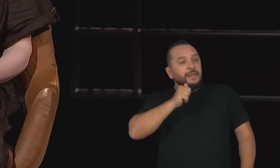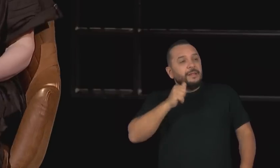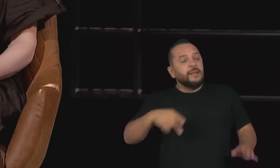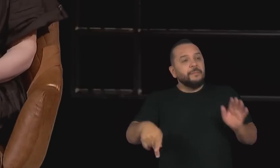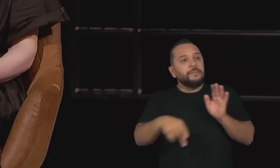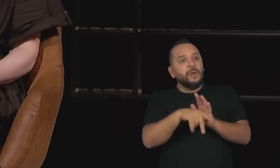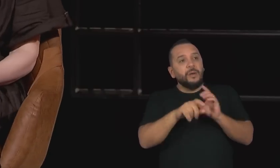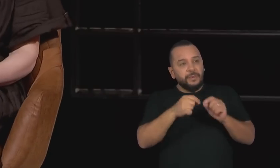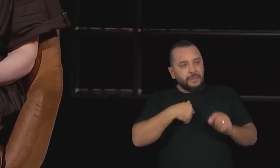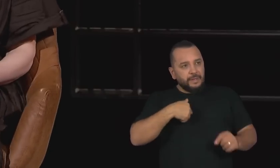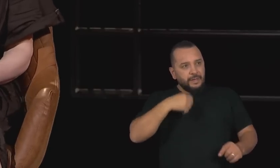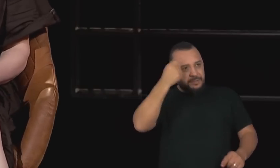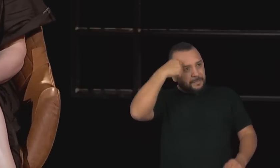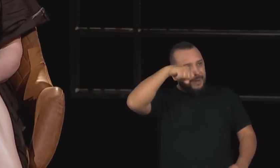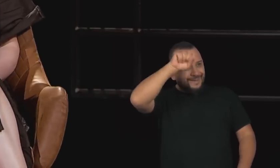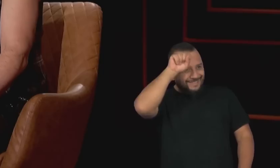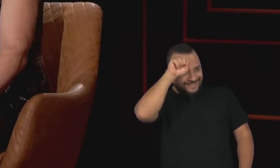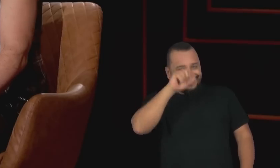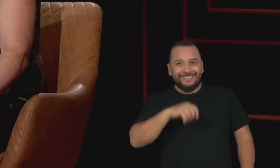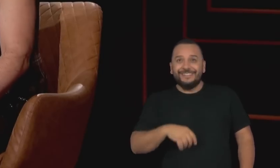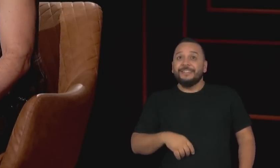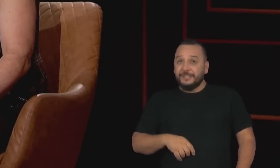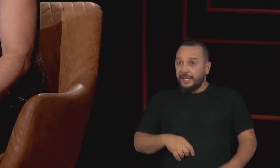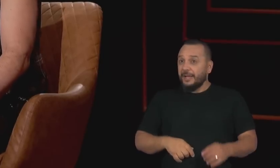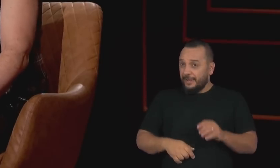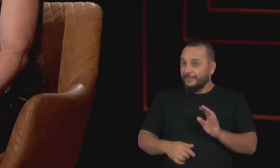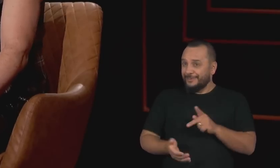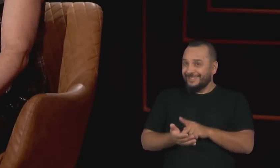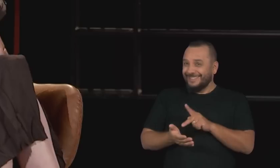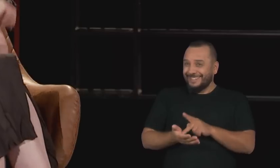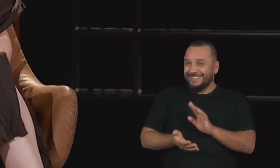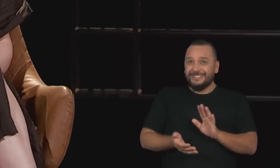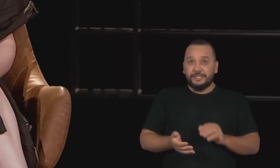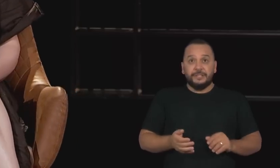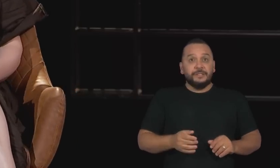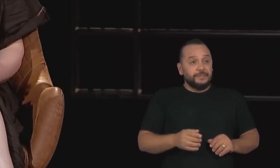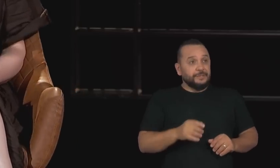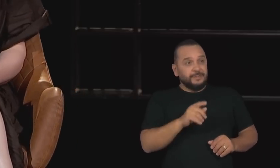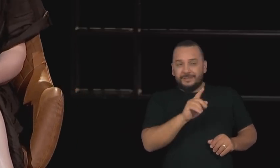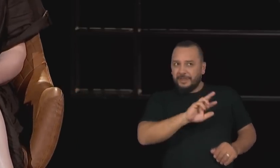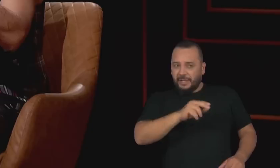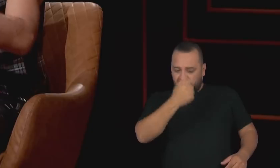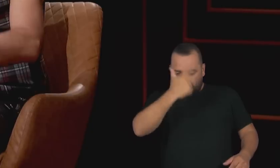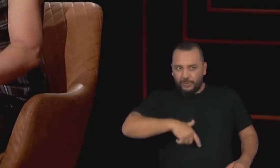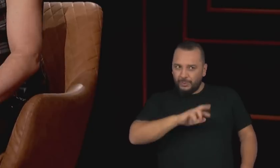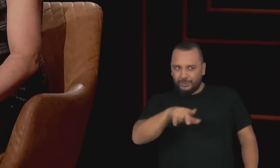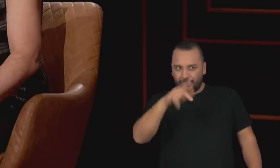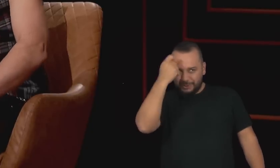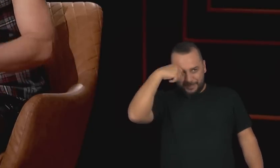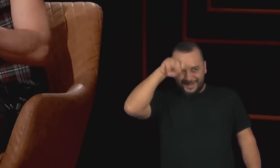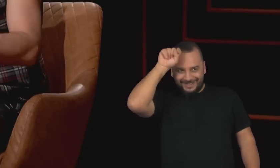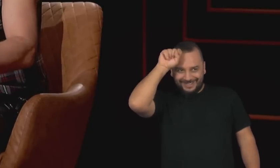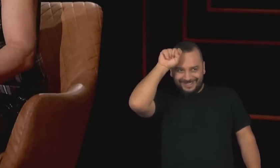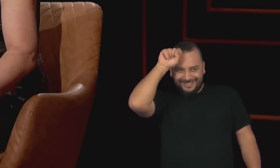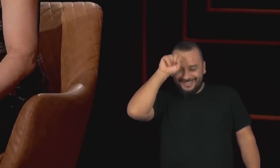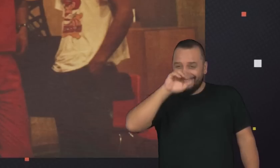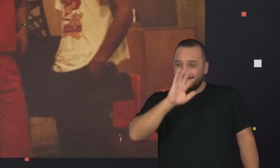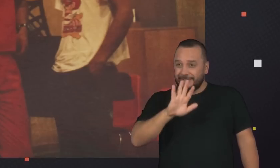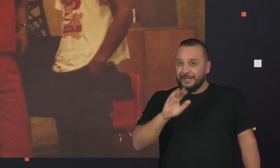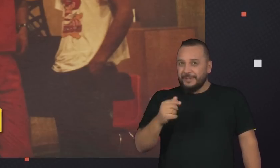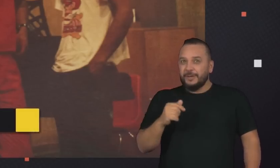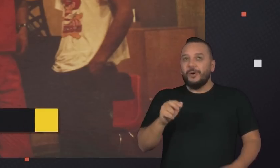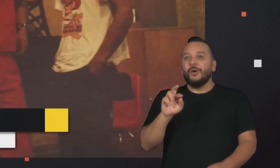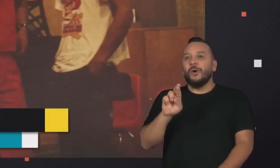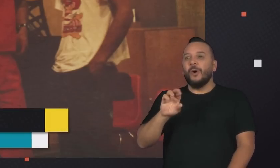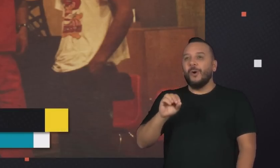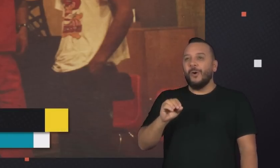Berlim? Minha mãe é alemã. Sua mãe, alemã? É. Não necessariamente de Berlim. Mas... Não, E essa, você? essa música foi composta pelo Rodrigo